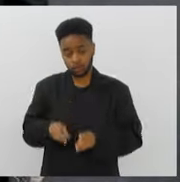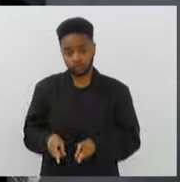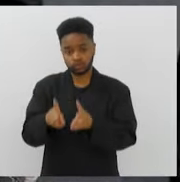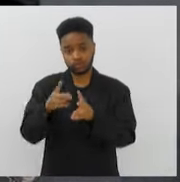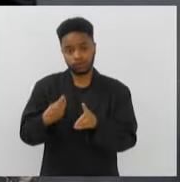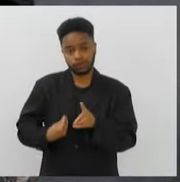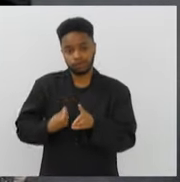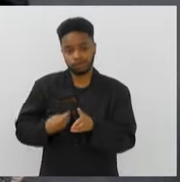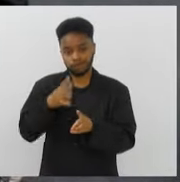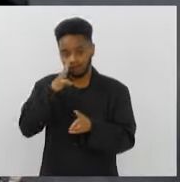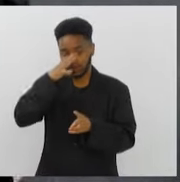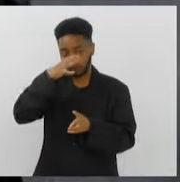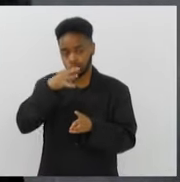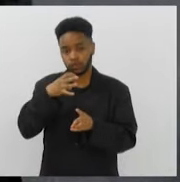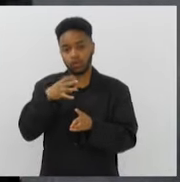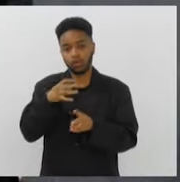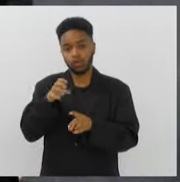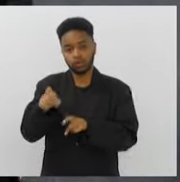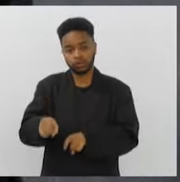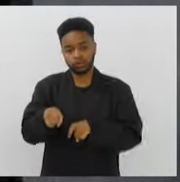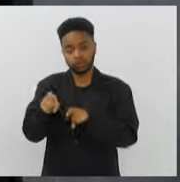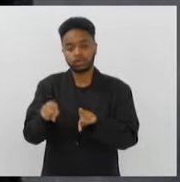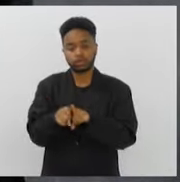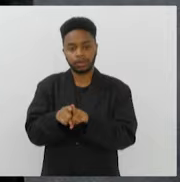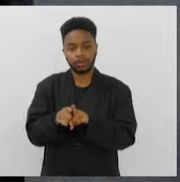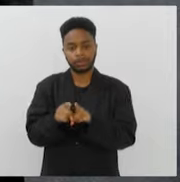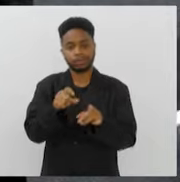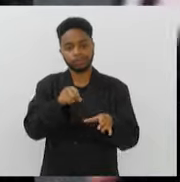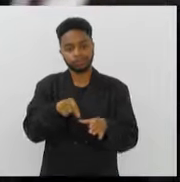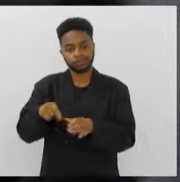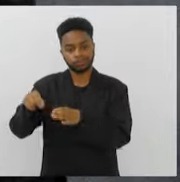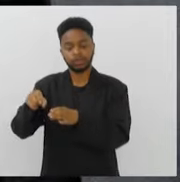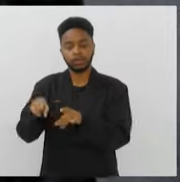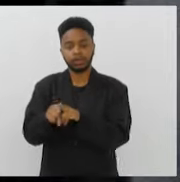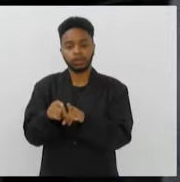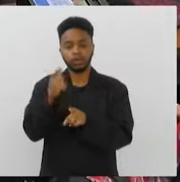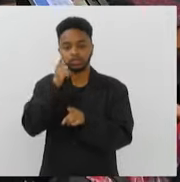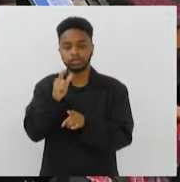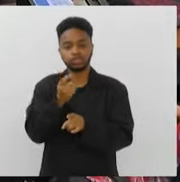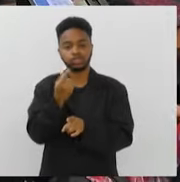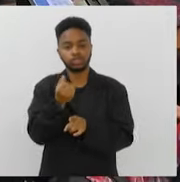e economicamente ativo para produzir e gerar receita também para o nosso estado.